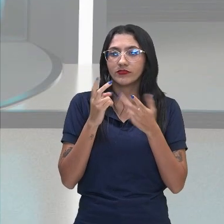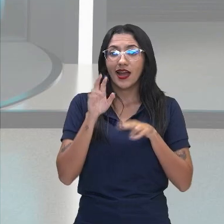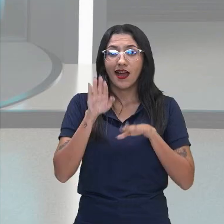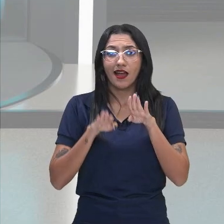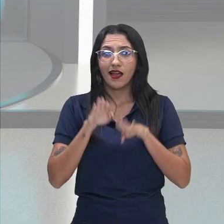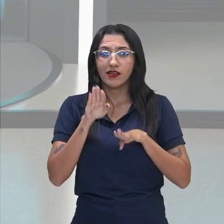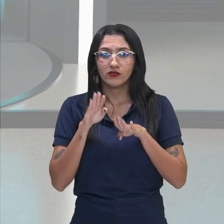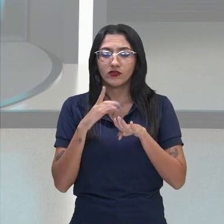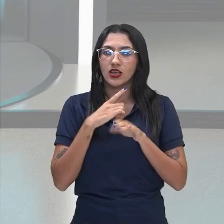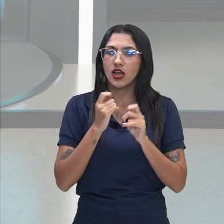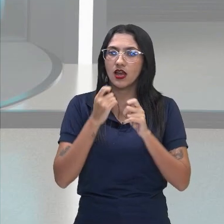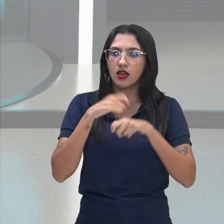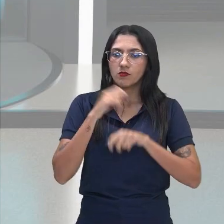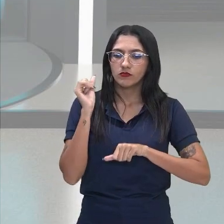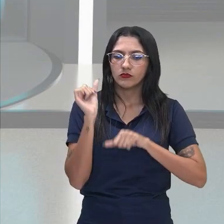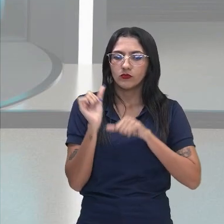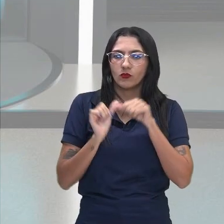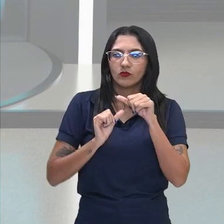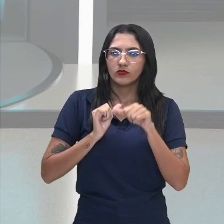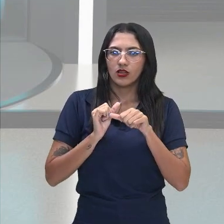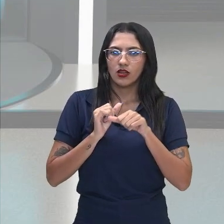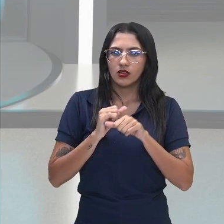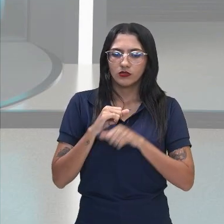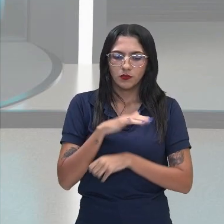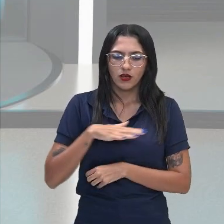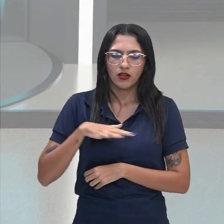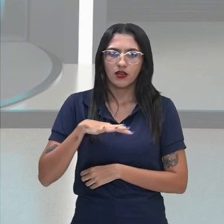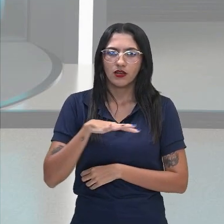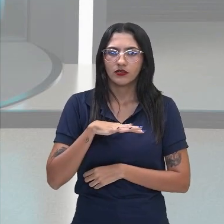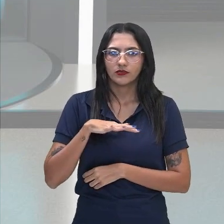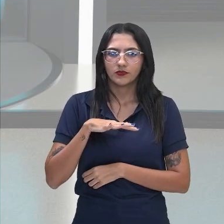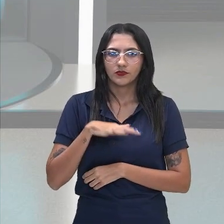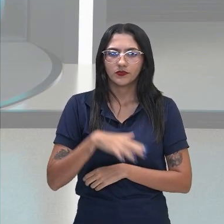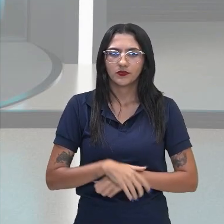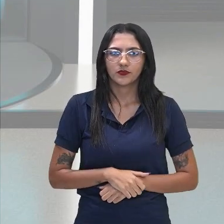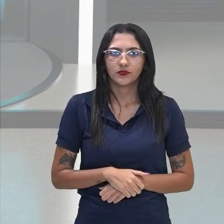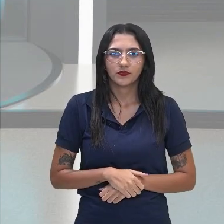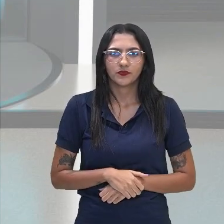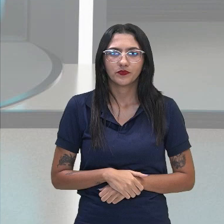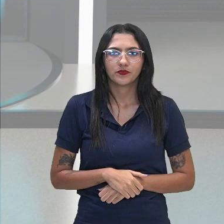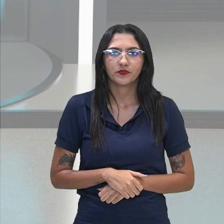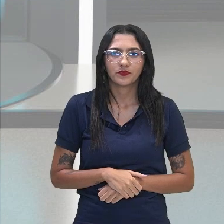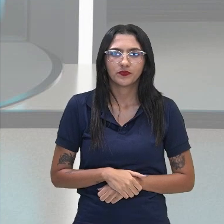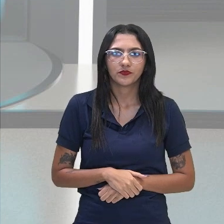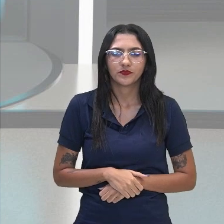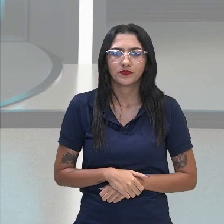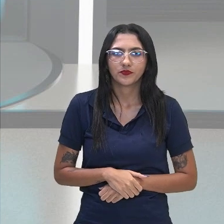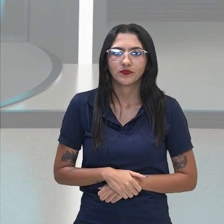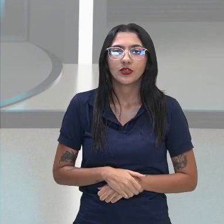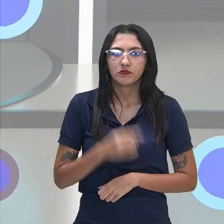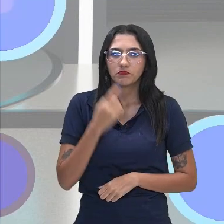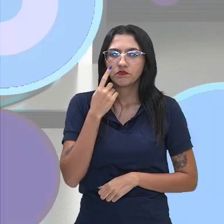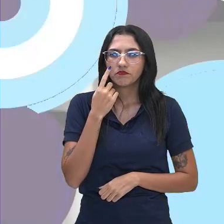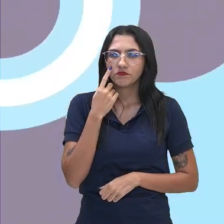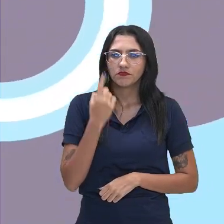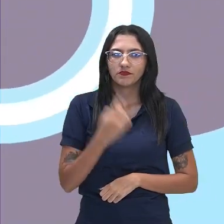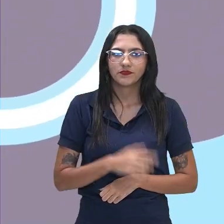estou mudando aquele espaço. Olha só, para a gente entender bem direitinho.